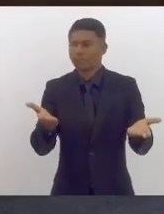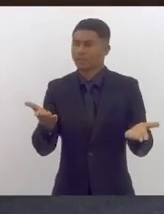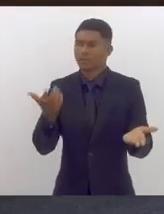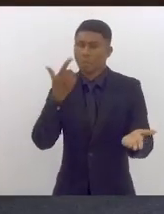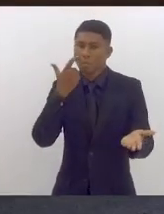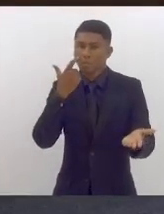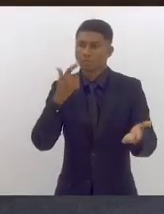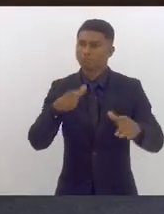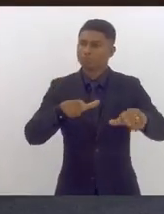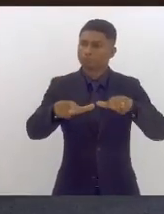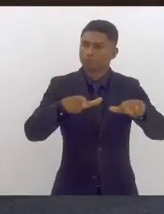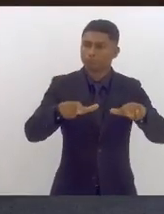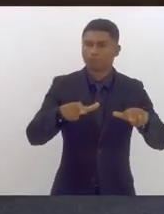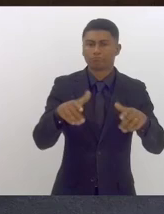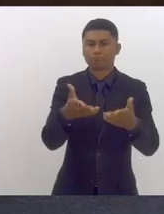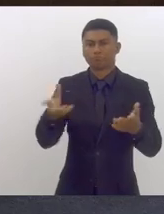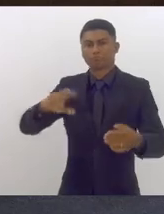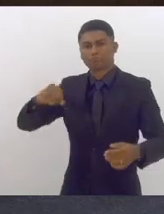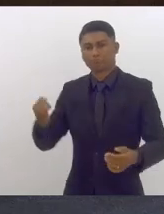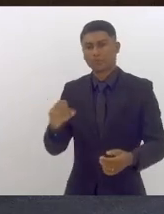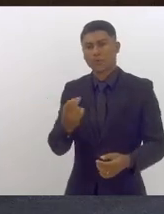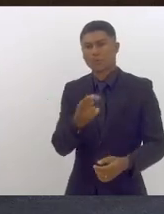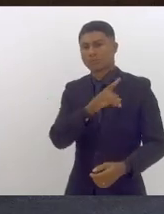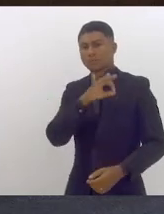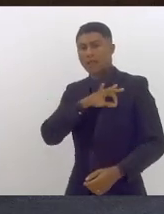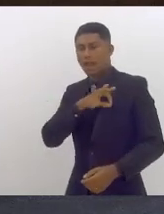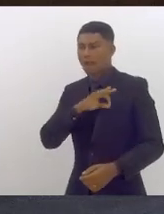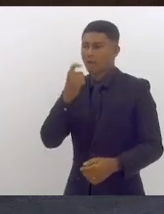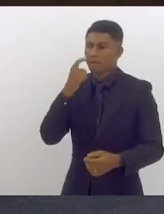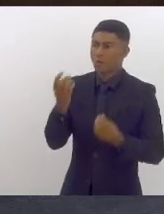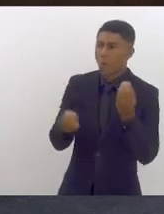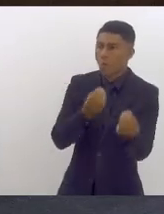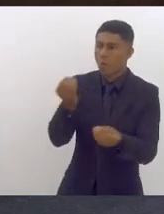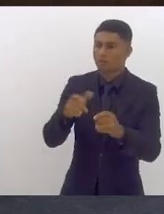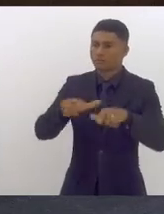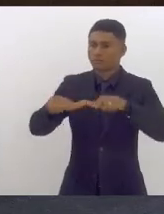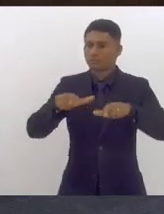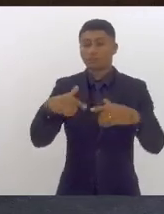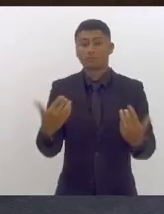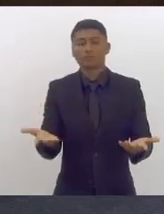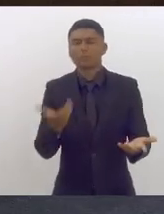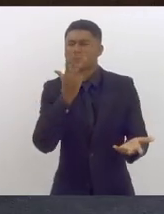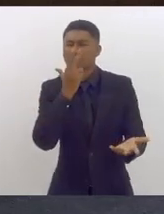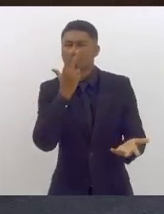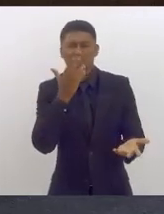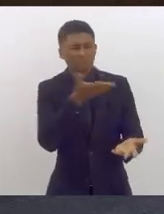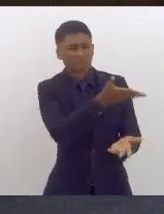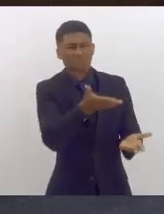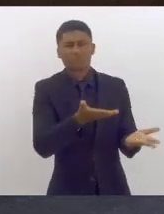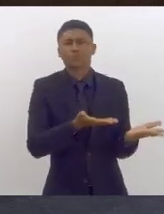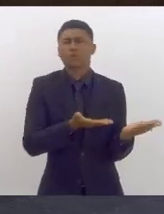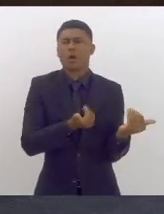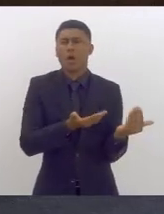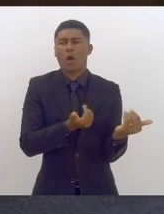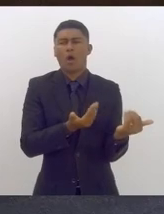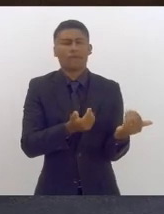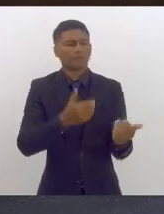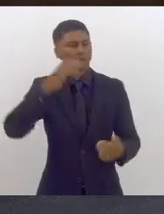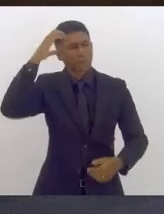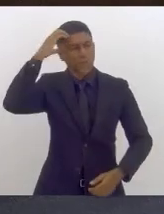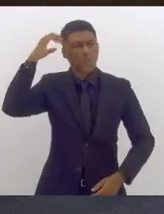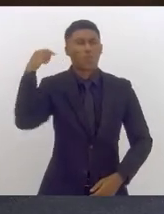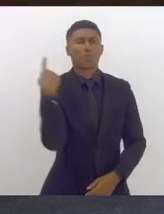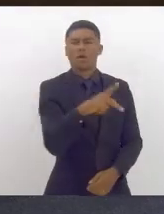emprego, geração de renda para a nossa juventude. Então, a gente joga para a juventude a culpa da juventude ser jovem.